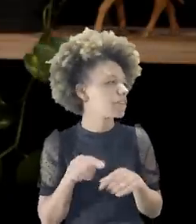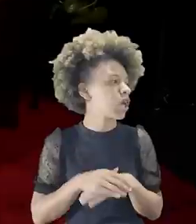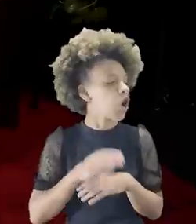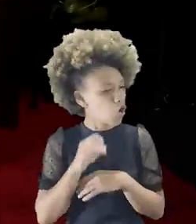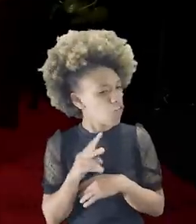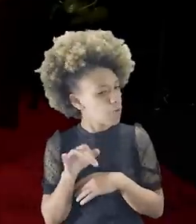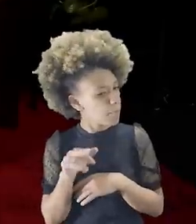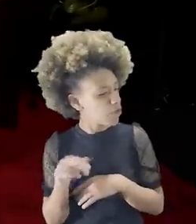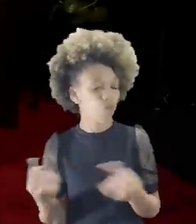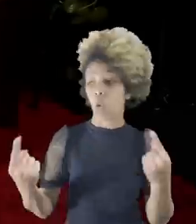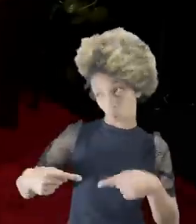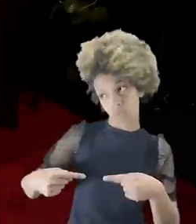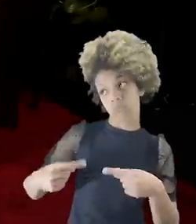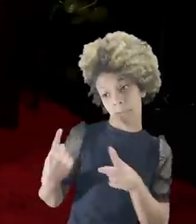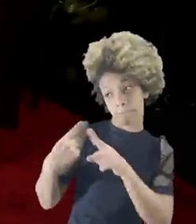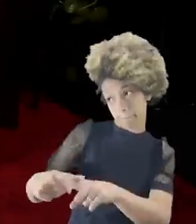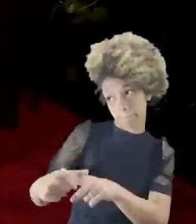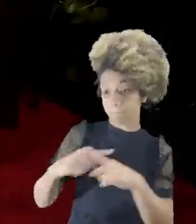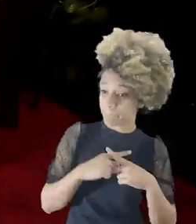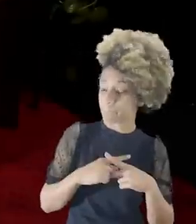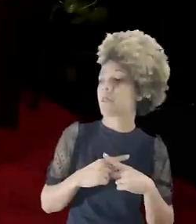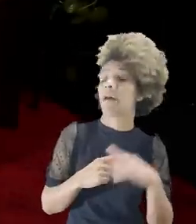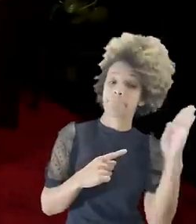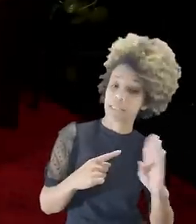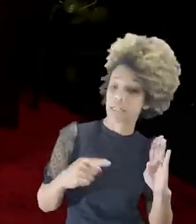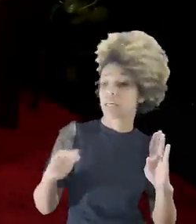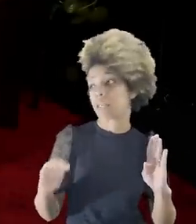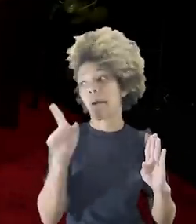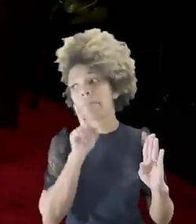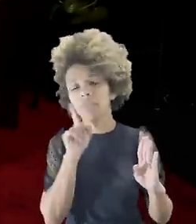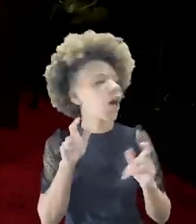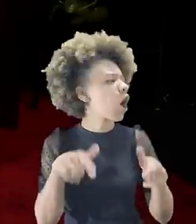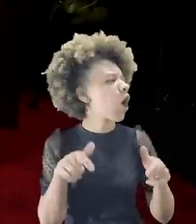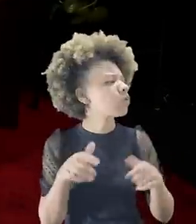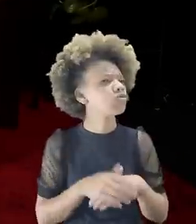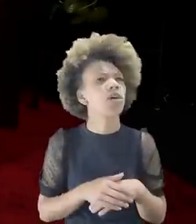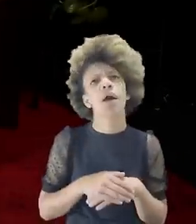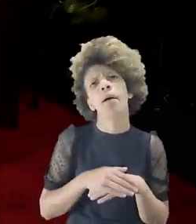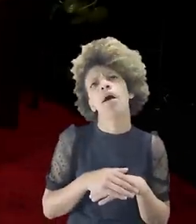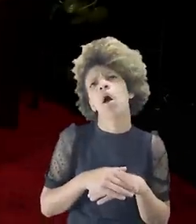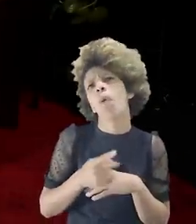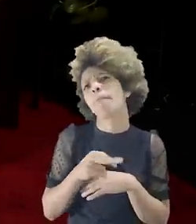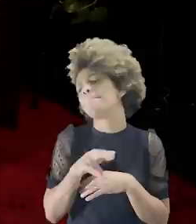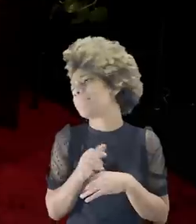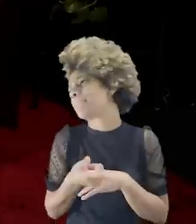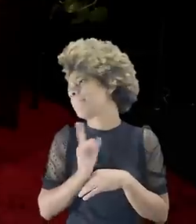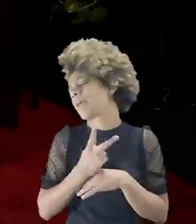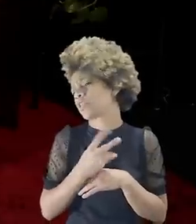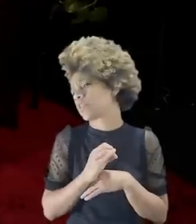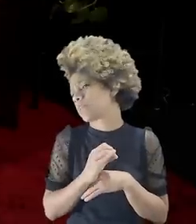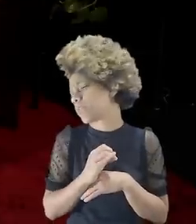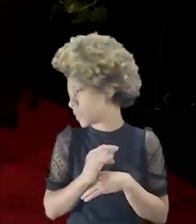cover bright também Contra isso contra é com a seleção brasileira que a seleção americana foi aonde Olimpíadas em 2007